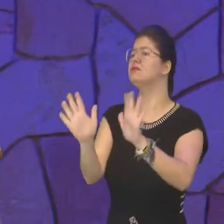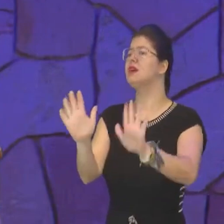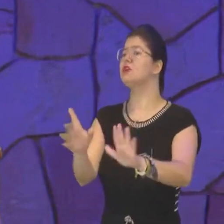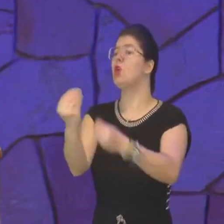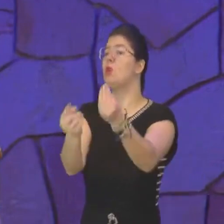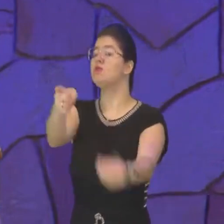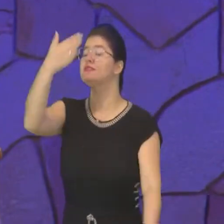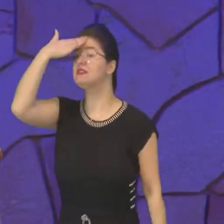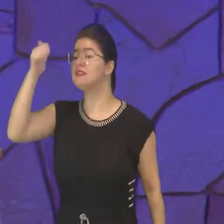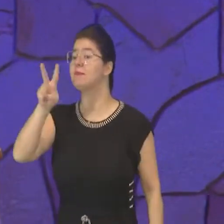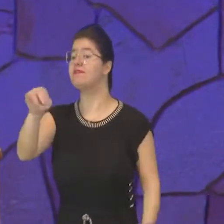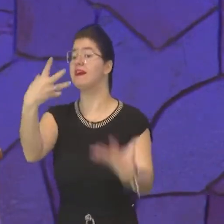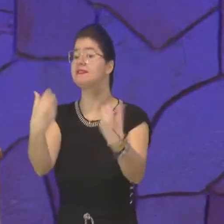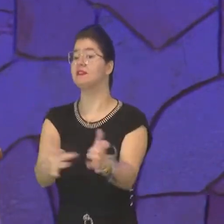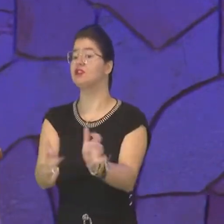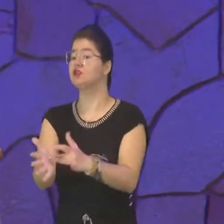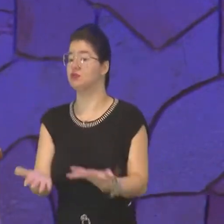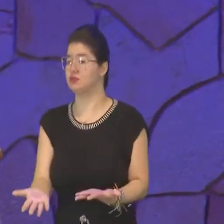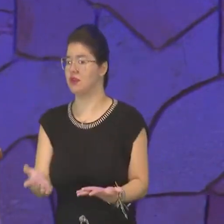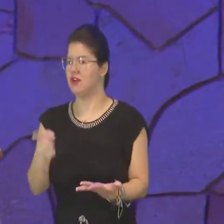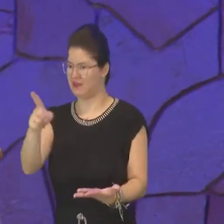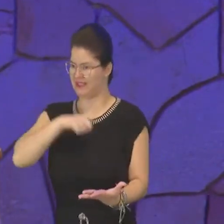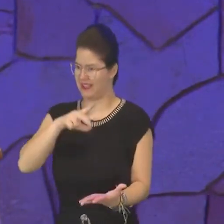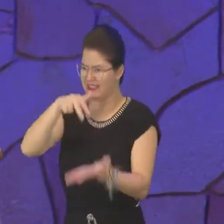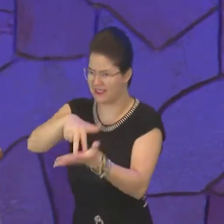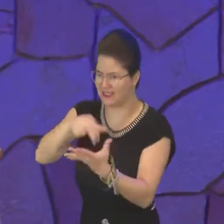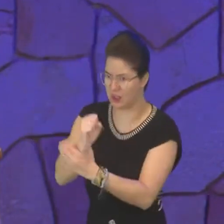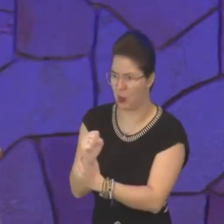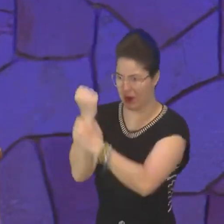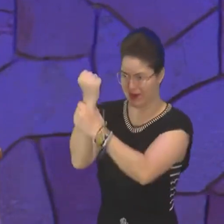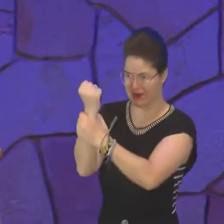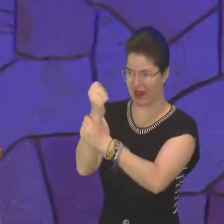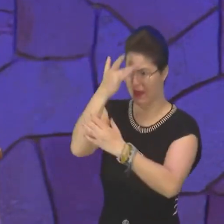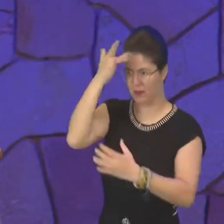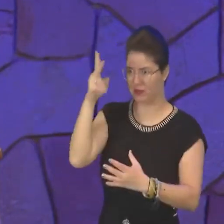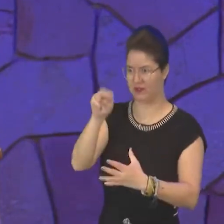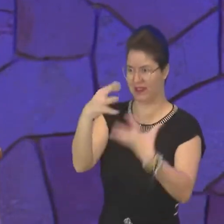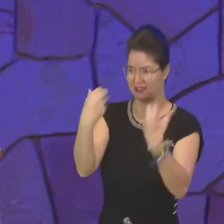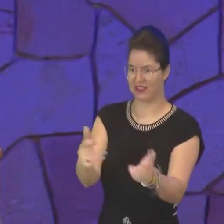que você vai garantir que aquela pessoa vai se converter?